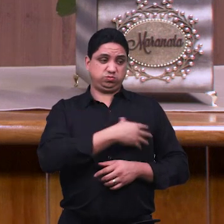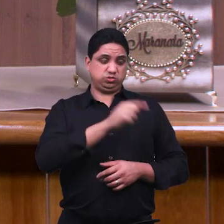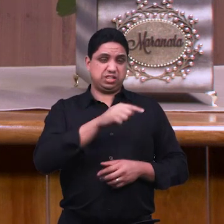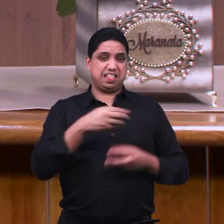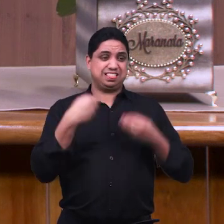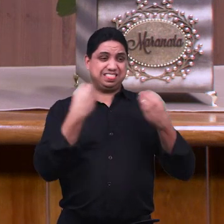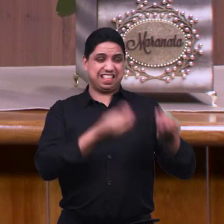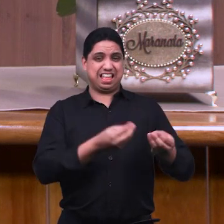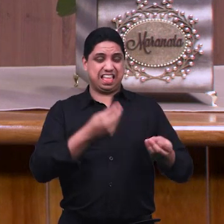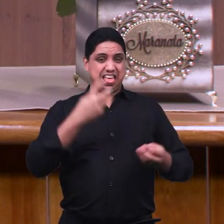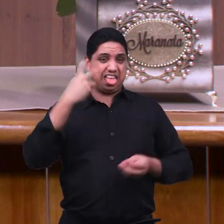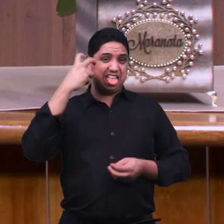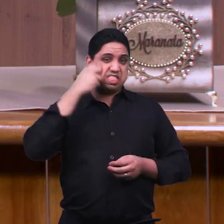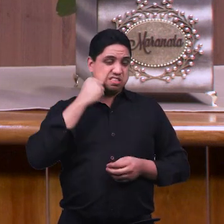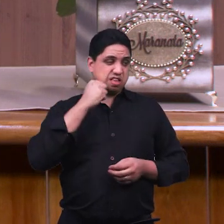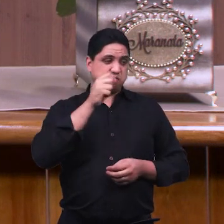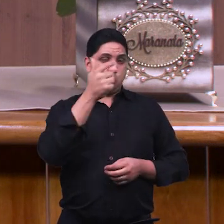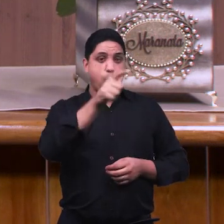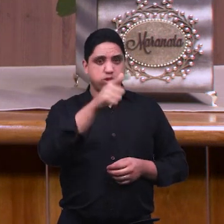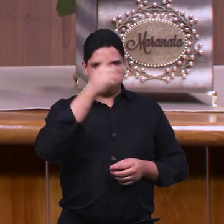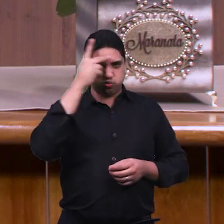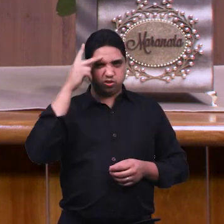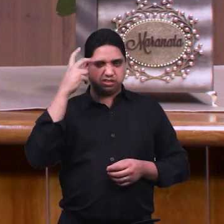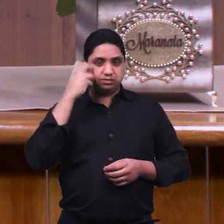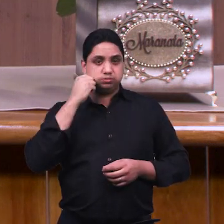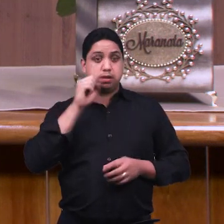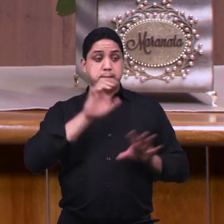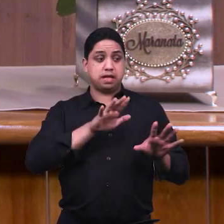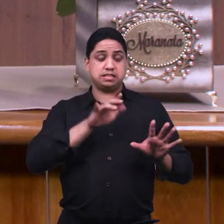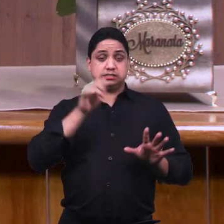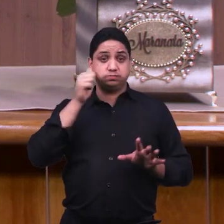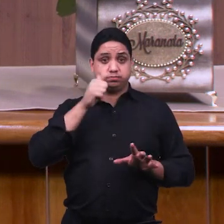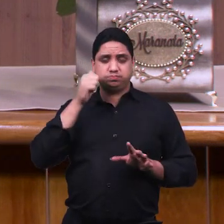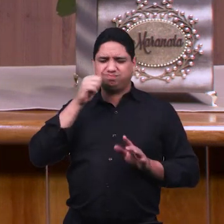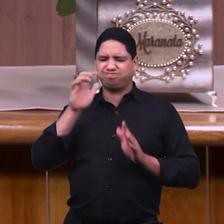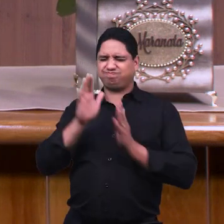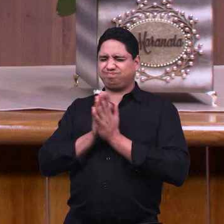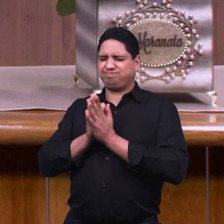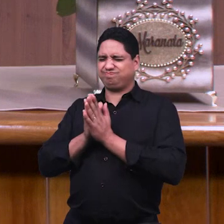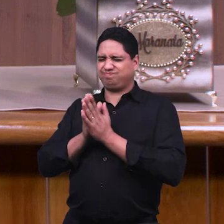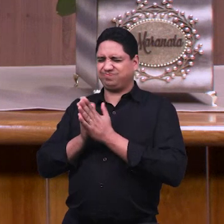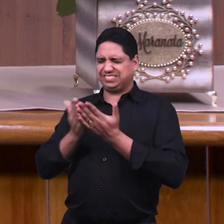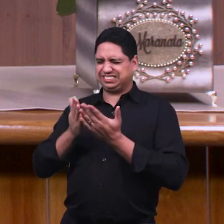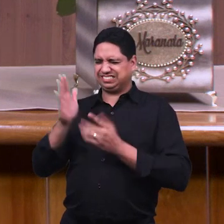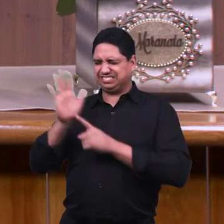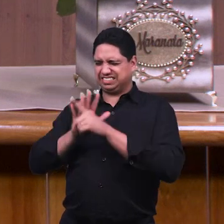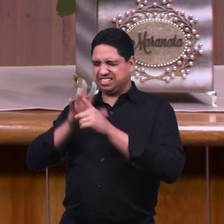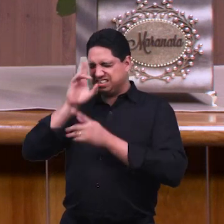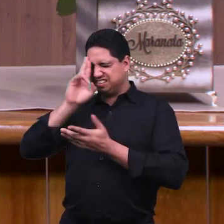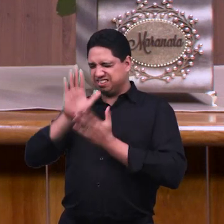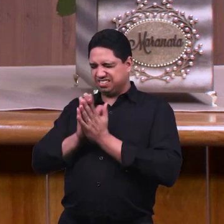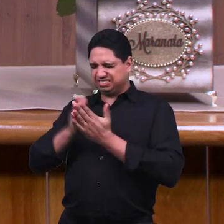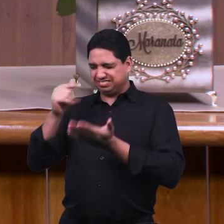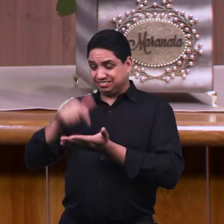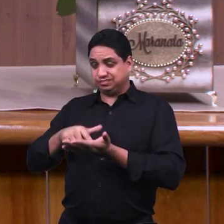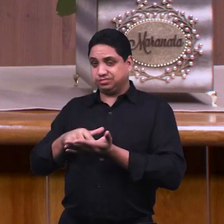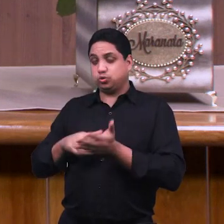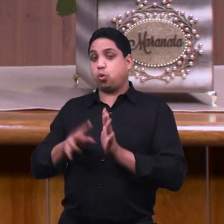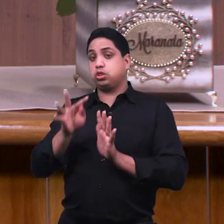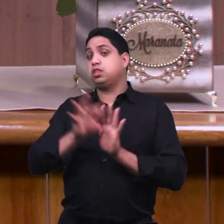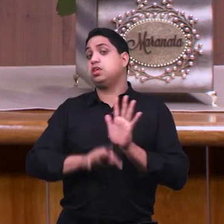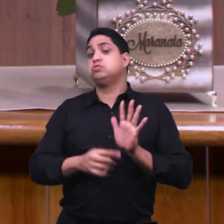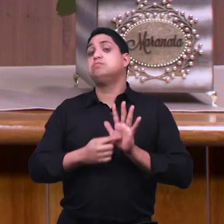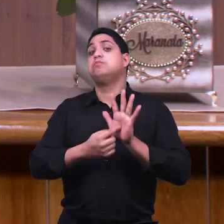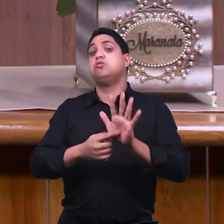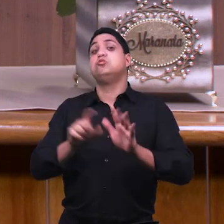filho, ter mais um filho não dá. Mas ela foi buscar uma direção de Deus, se ela devia doar aquele filho dela, né? E o texto diz que